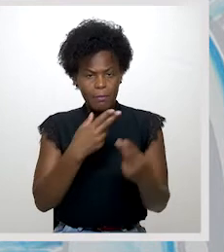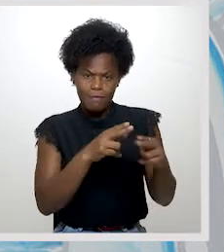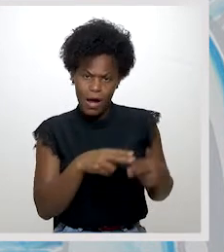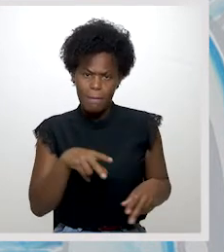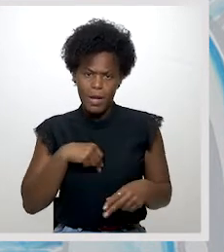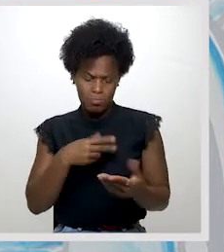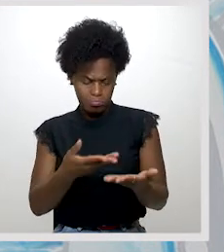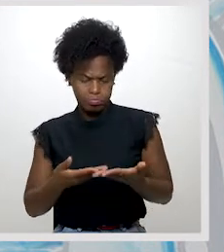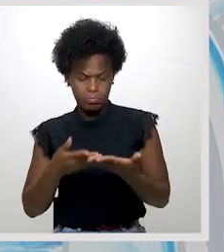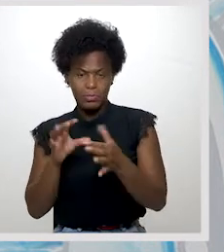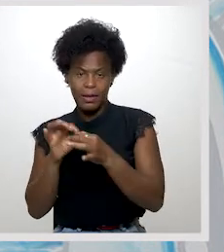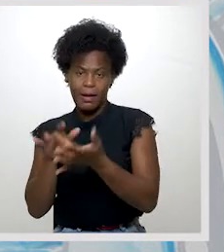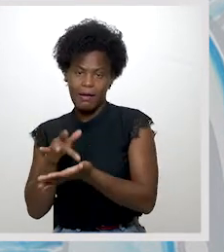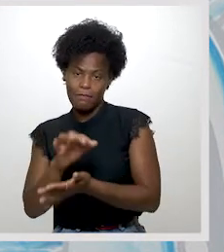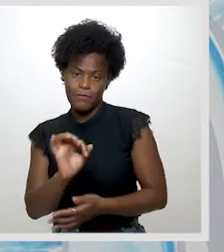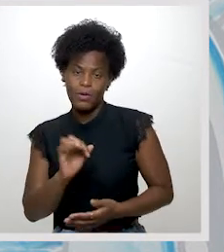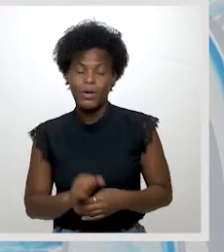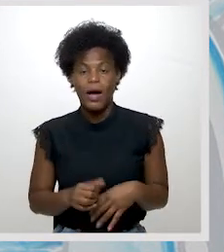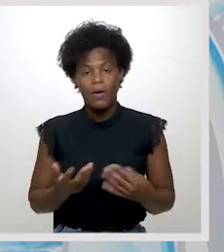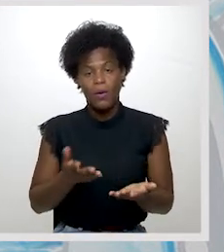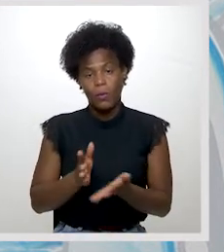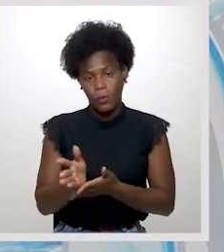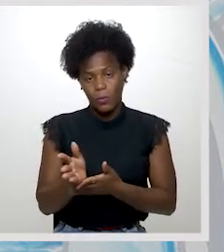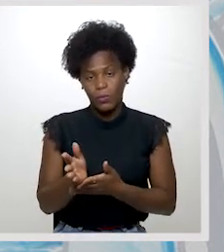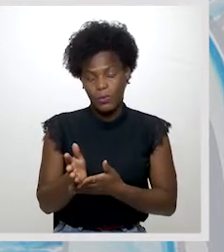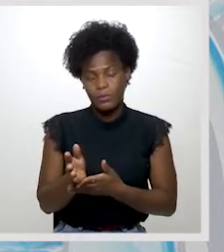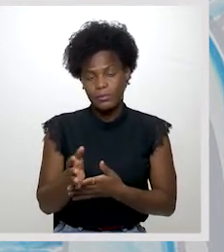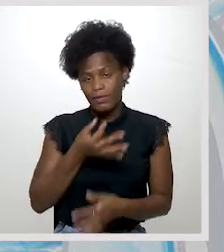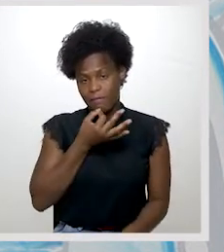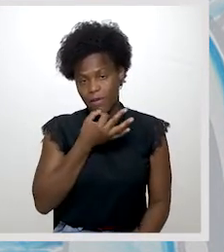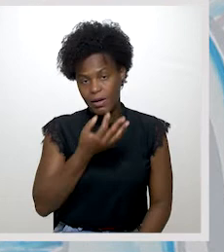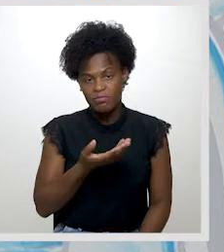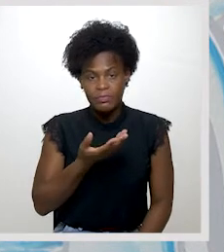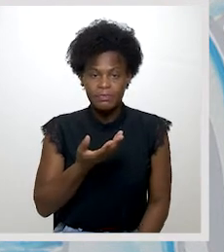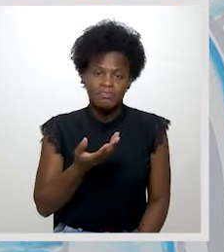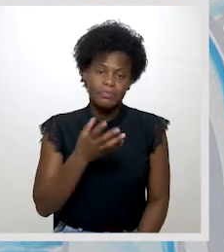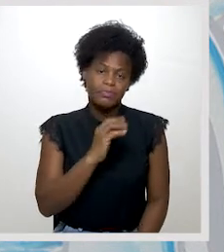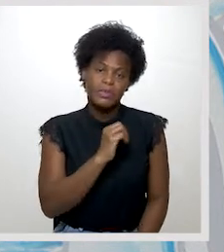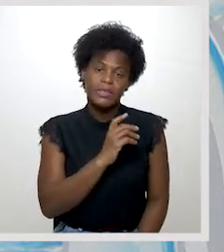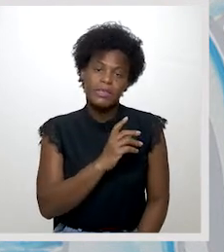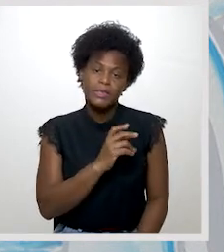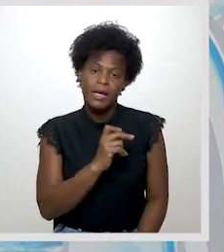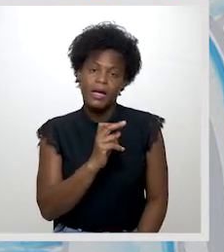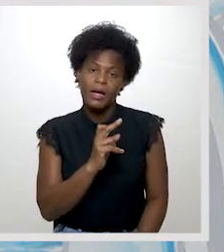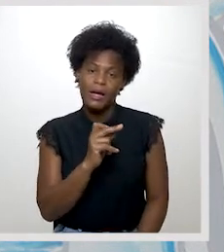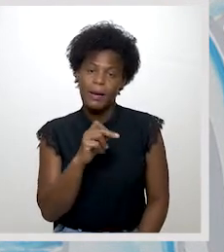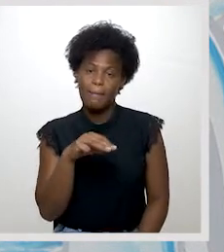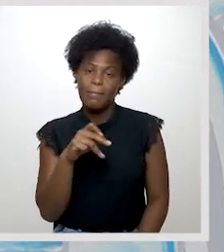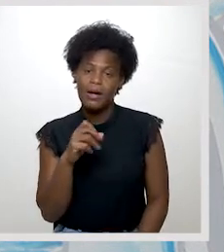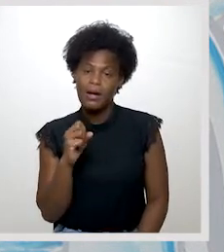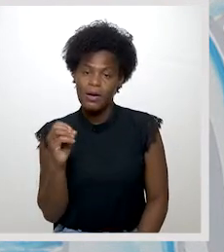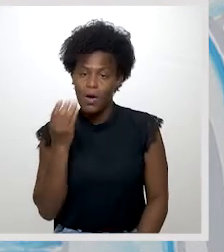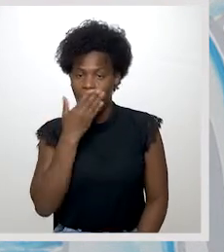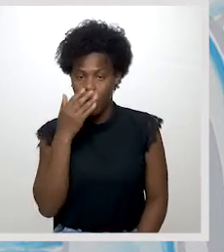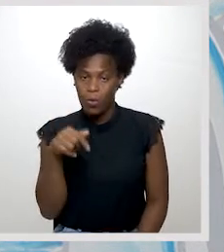vários prémios literários. Continuando a falar do Saramago, na aula de hoje, como